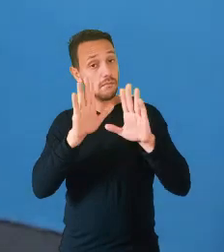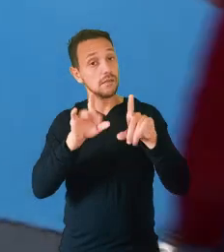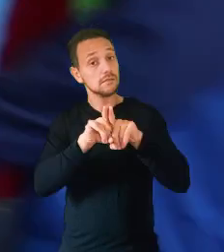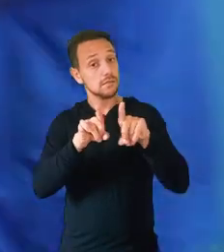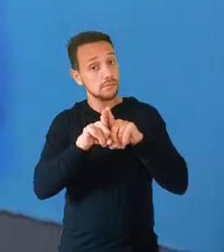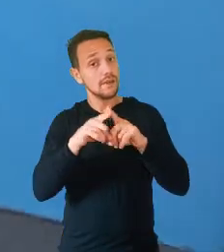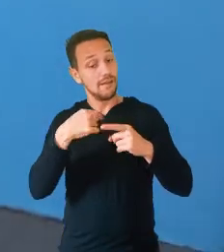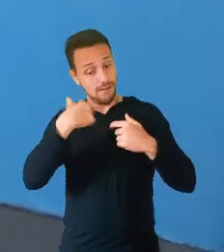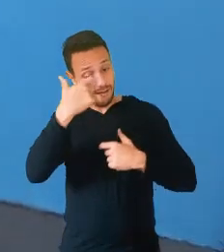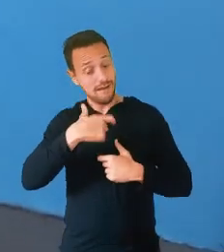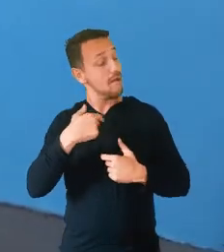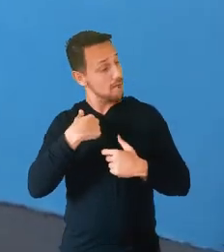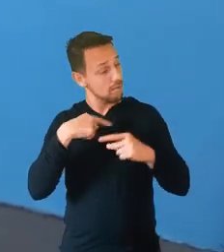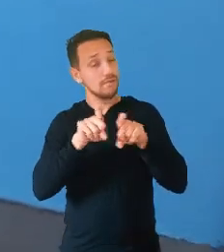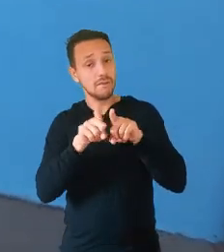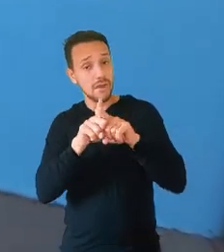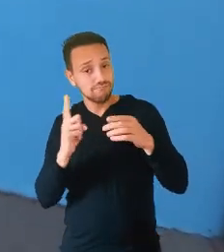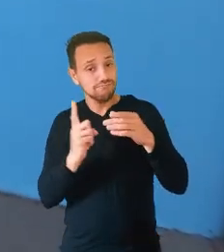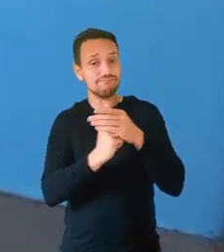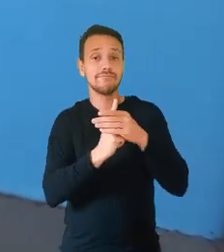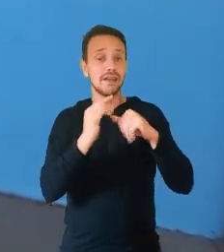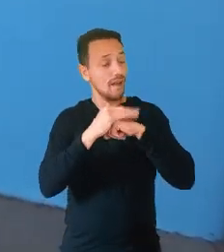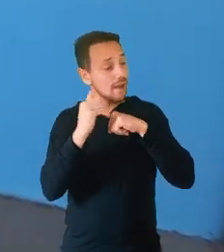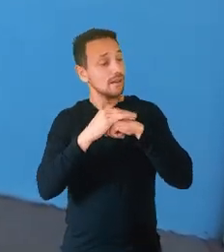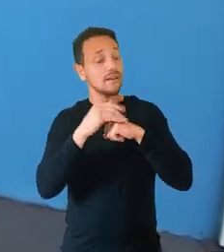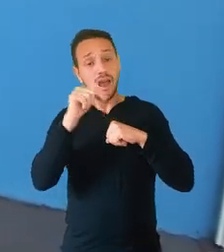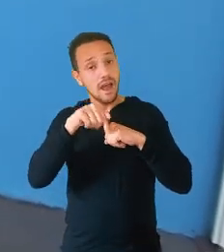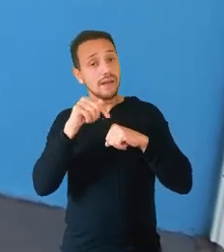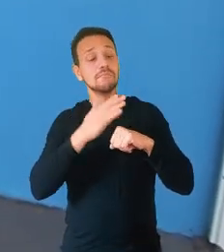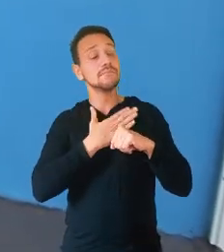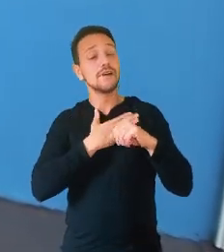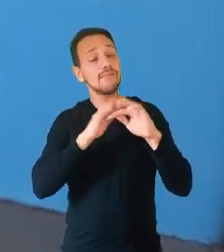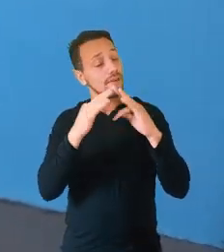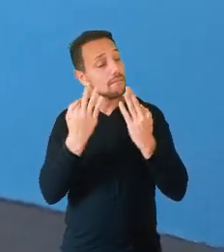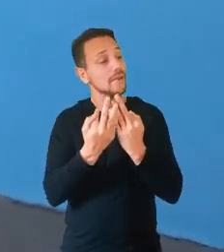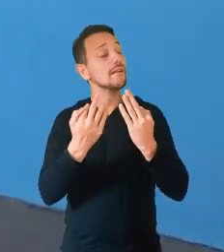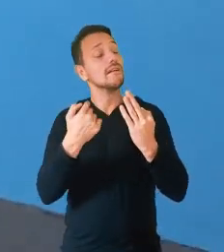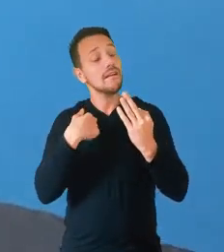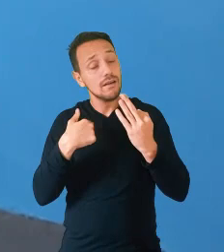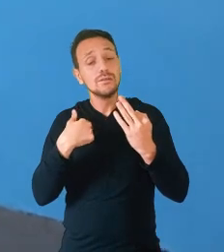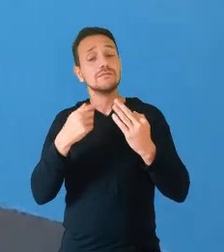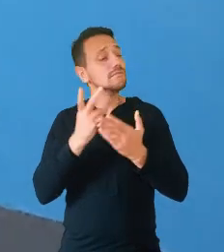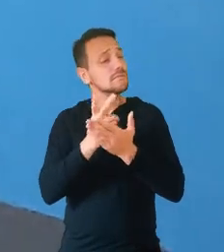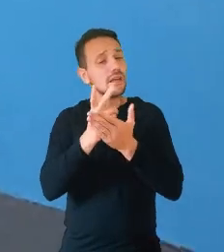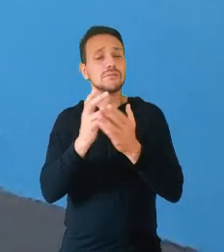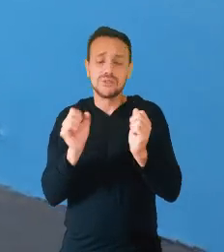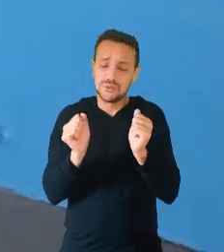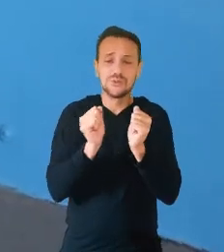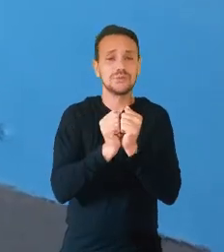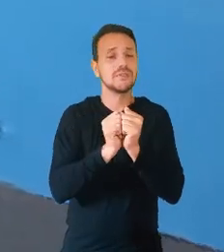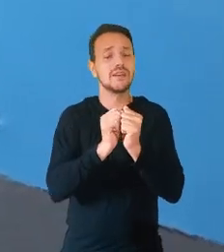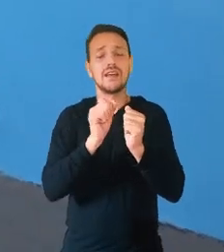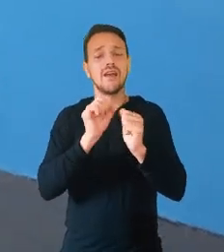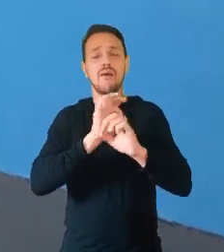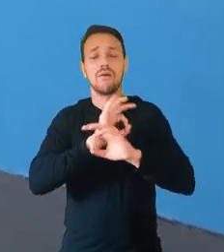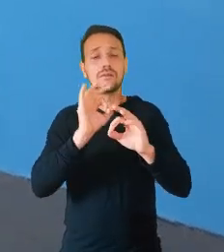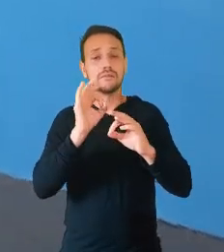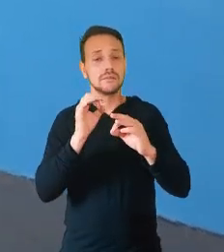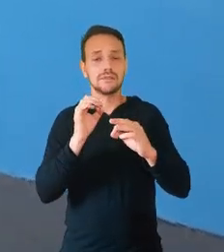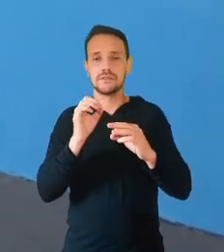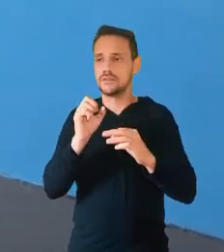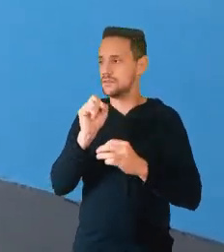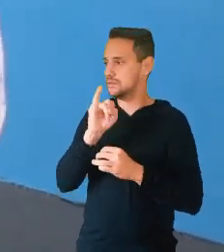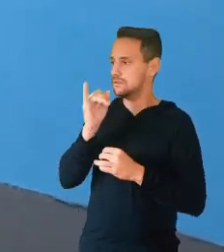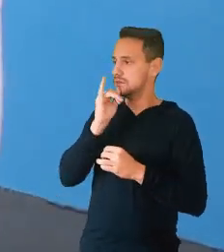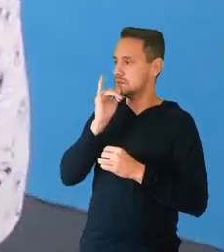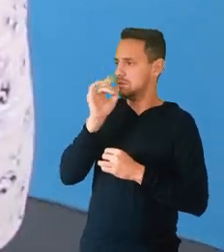Eu me sinto muito acolhida aqui demais. Quando ele chega com alguma dificuldade na escola, as profissionais